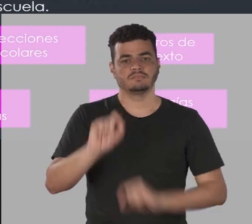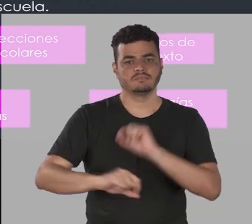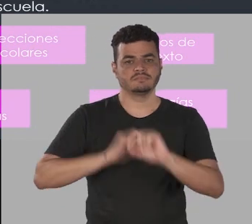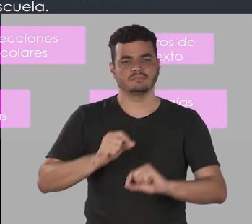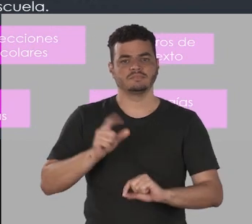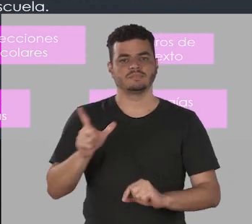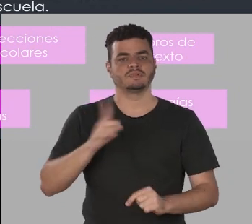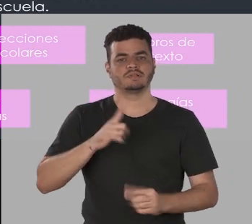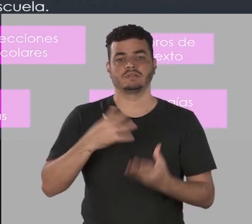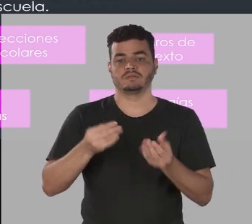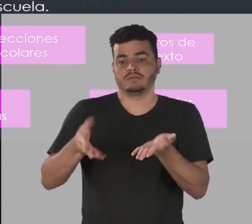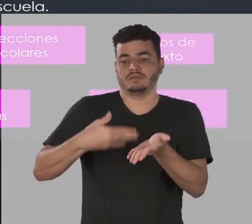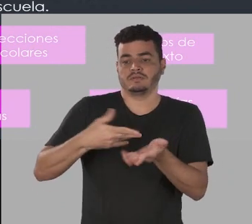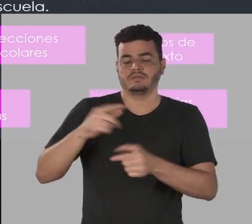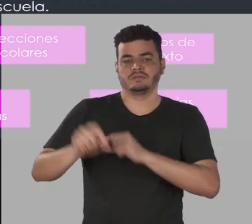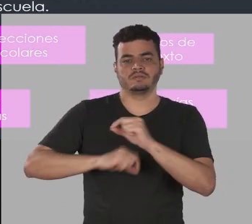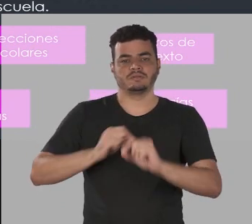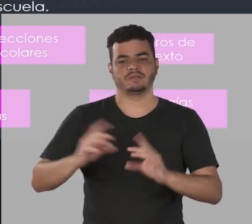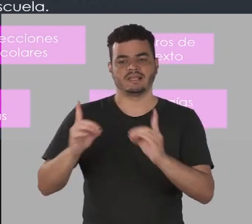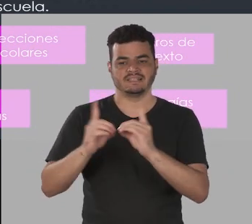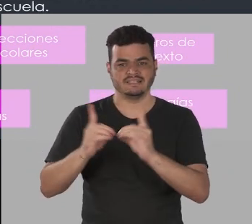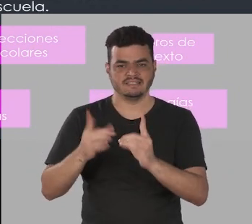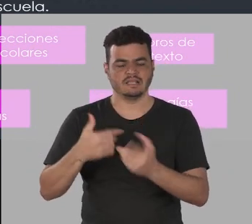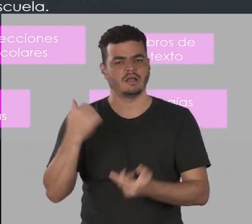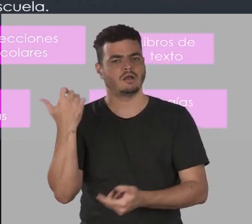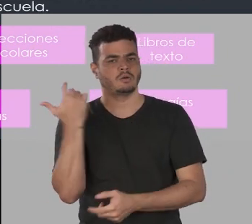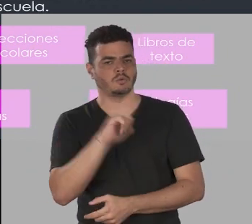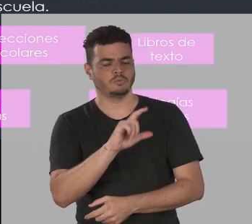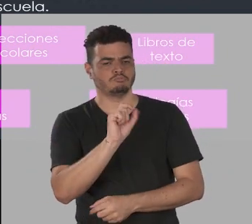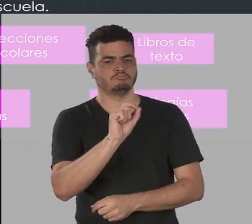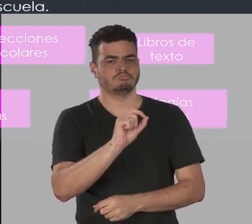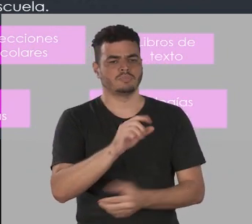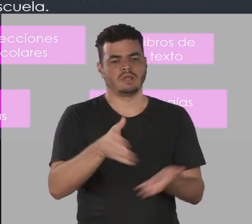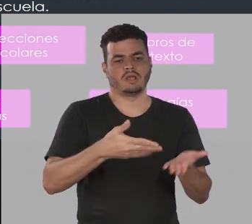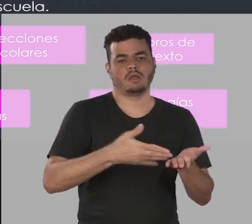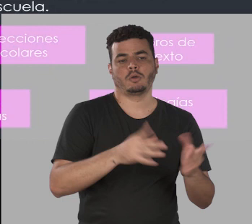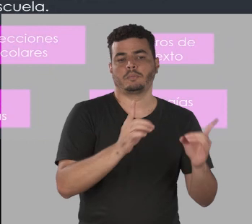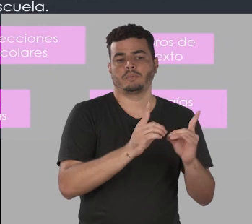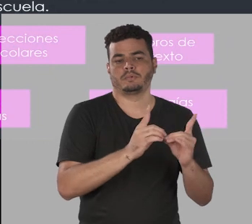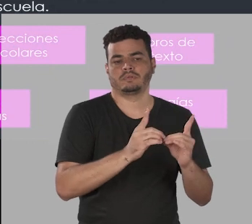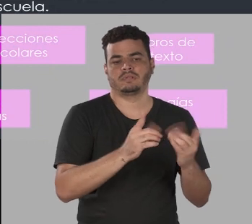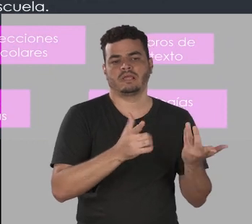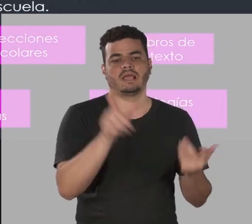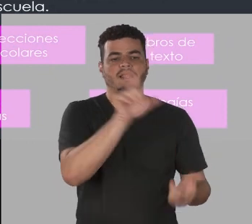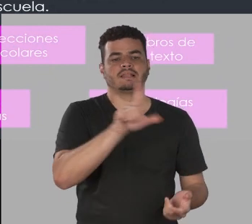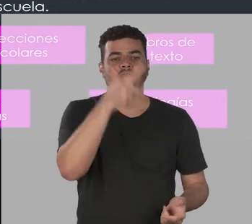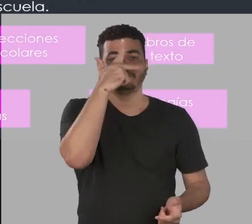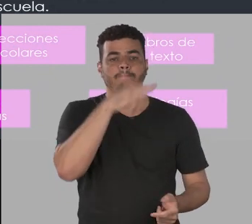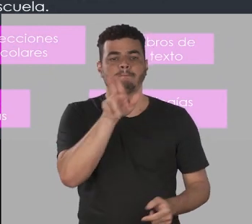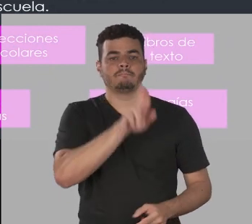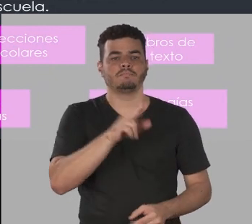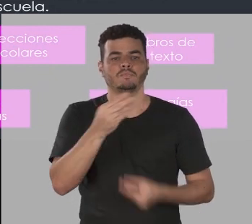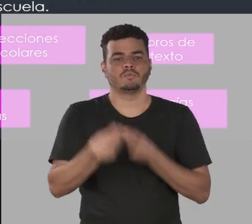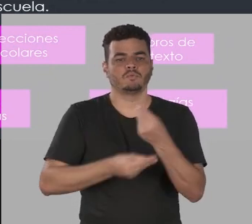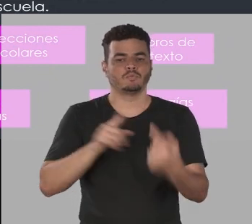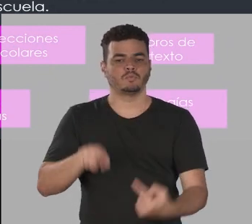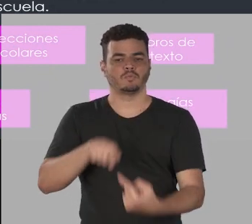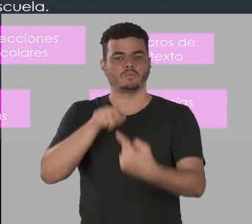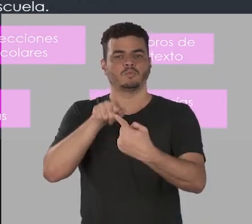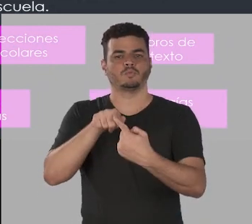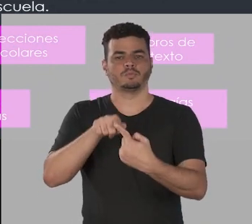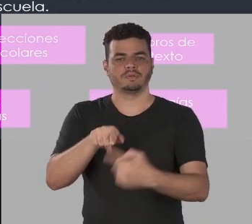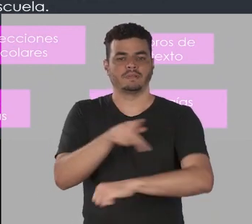sido alguns episódios didáticos, ou seja, episódios literários que se têm utilizado em forma pedagógica.